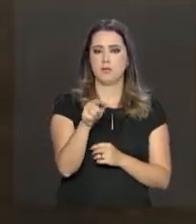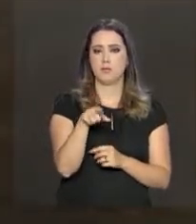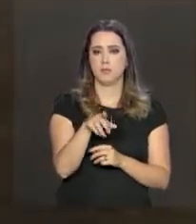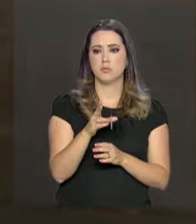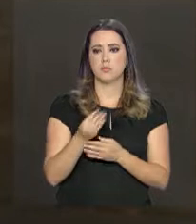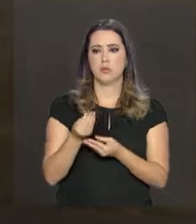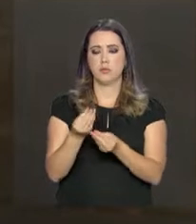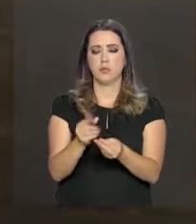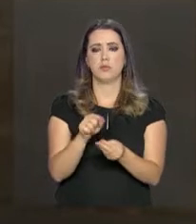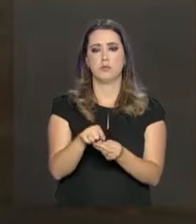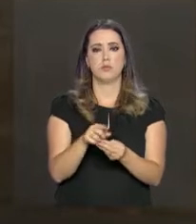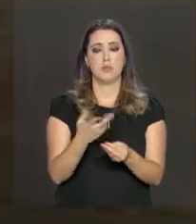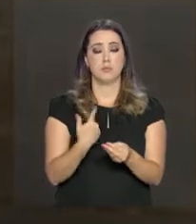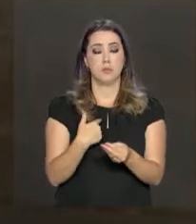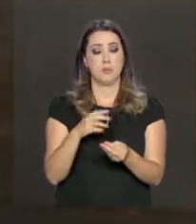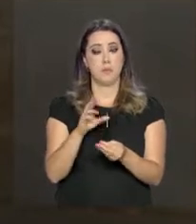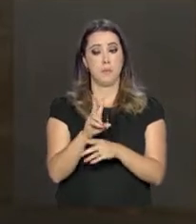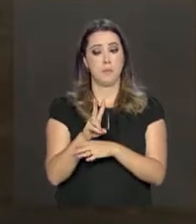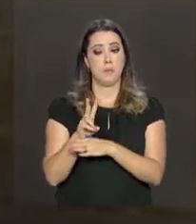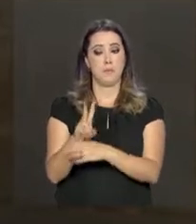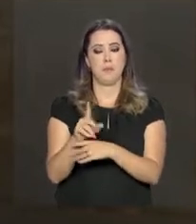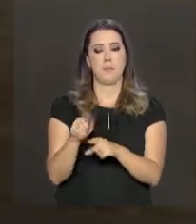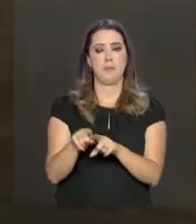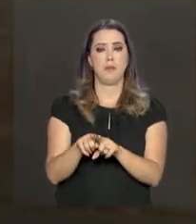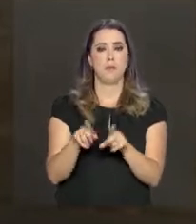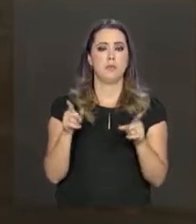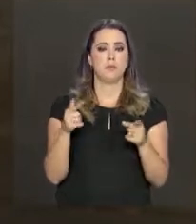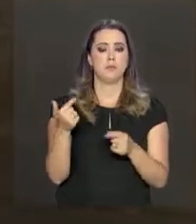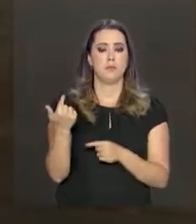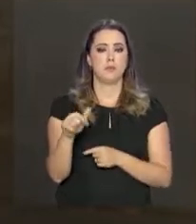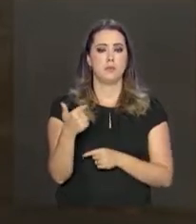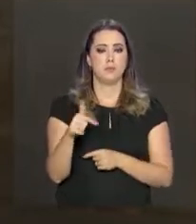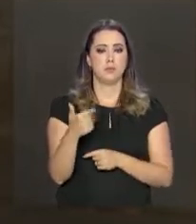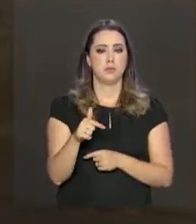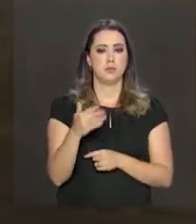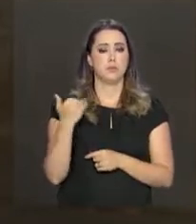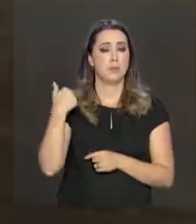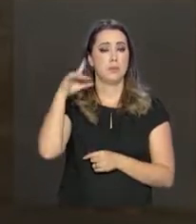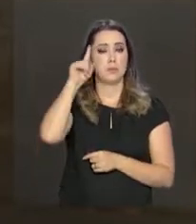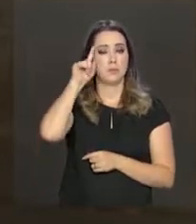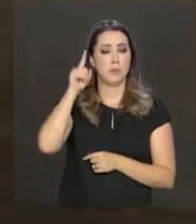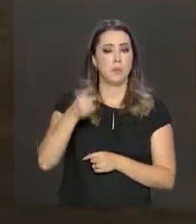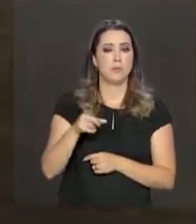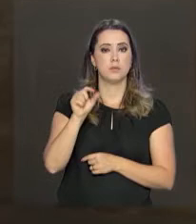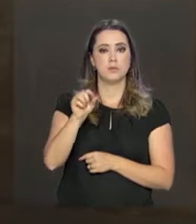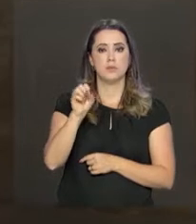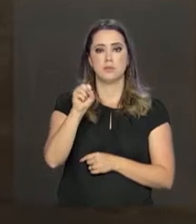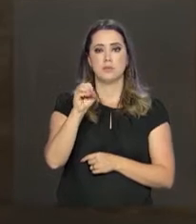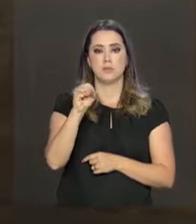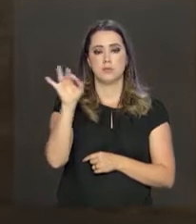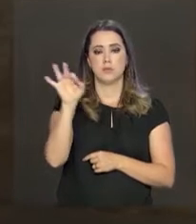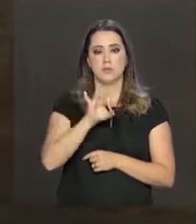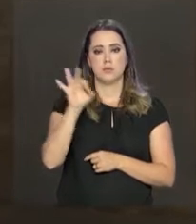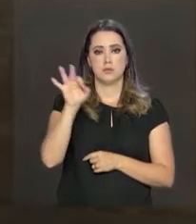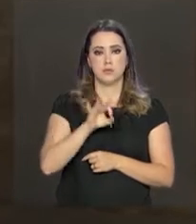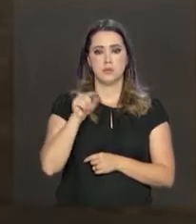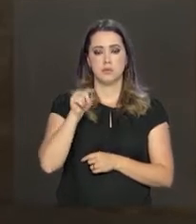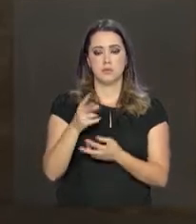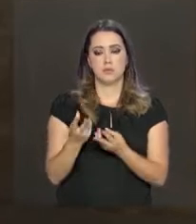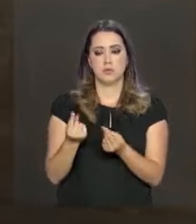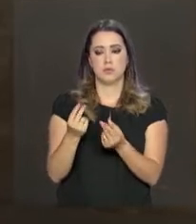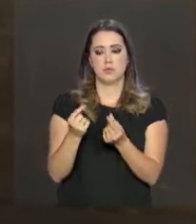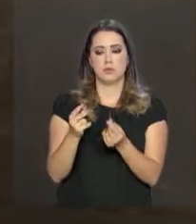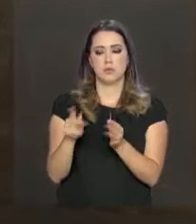imobiliário porém não existem mais não existe mais a determinação que 80% desses recursos